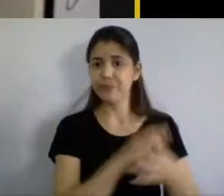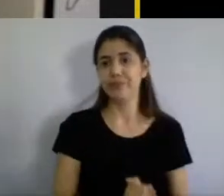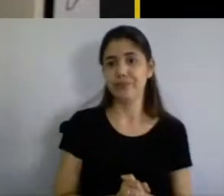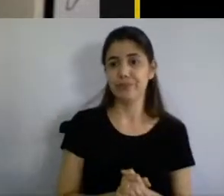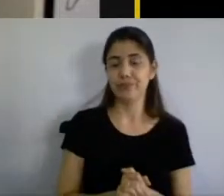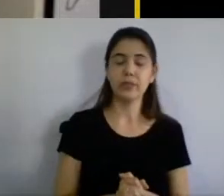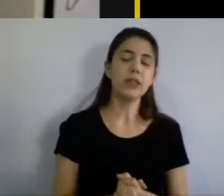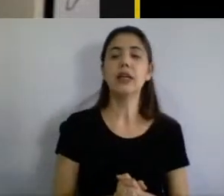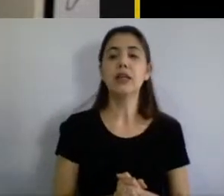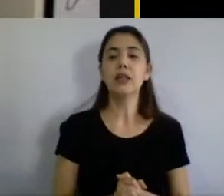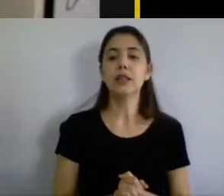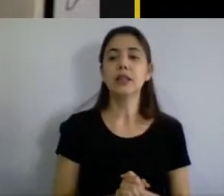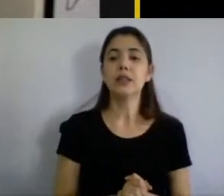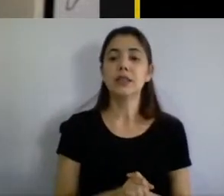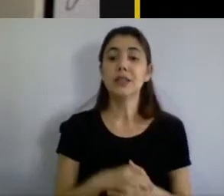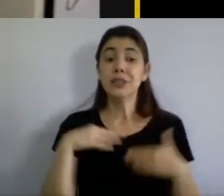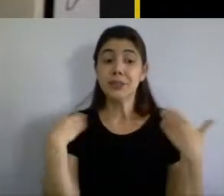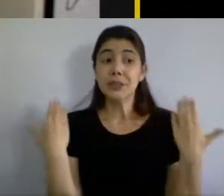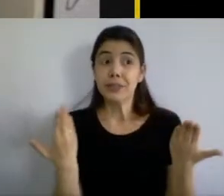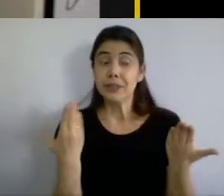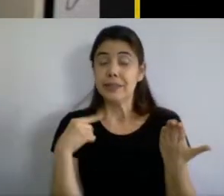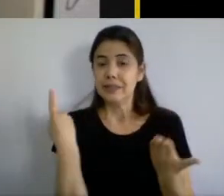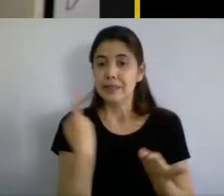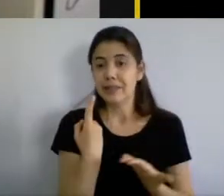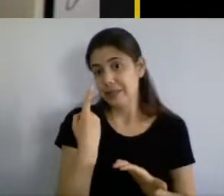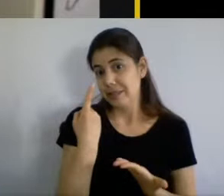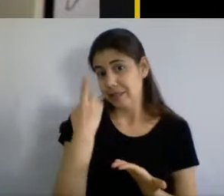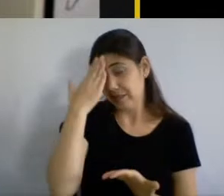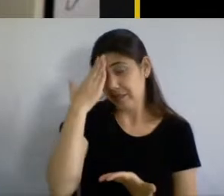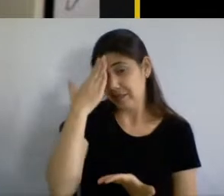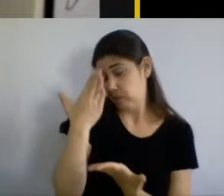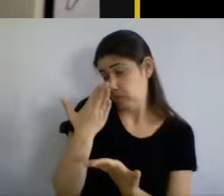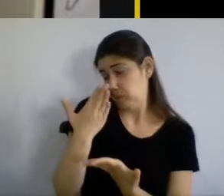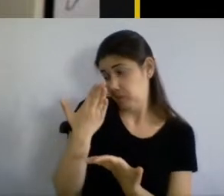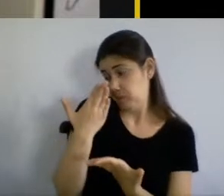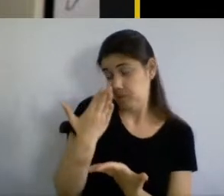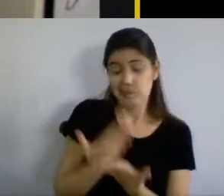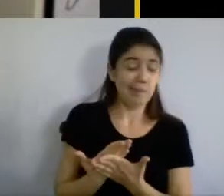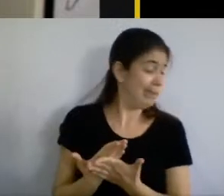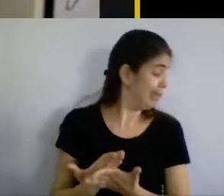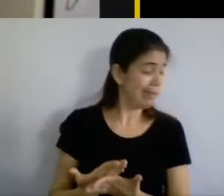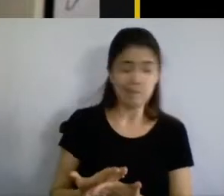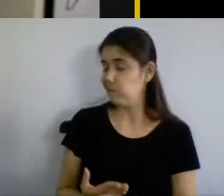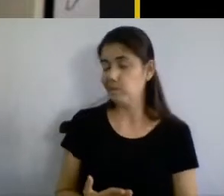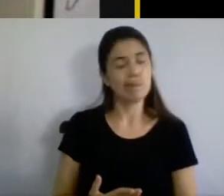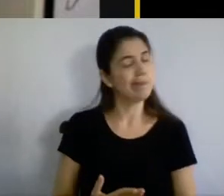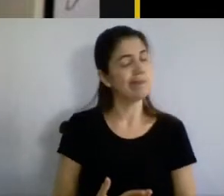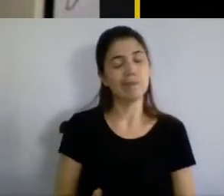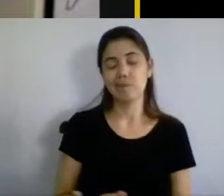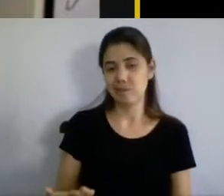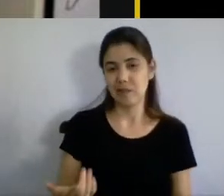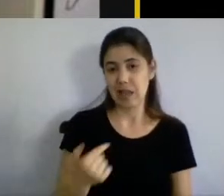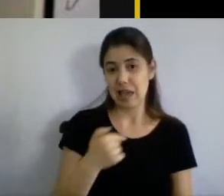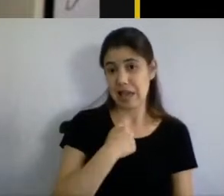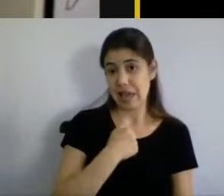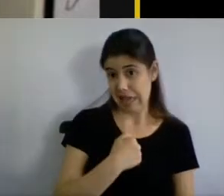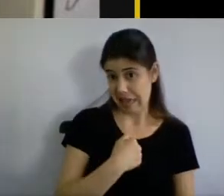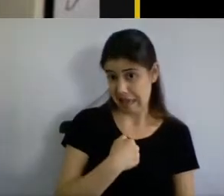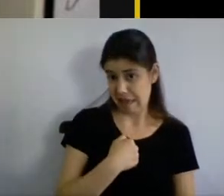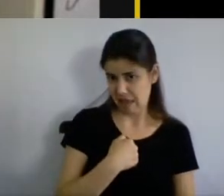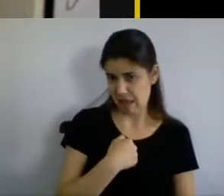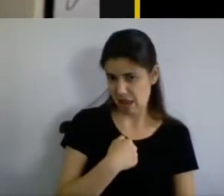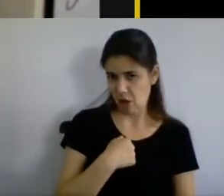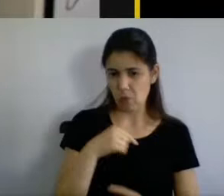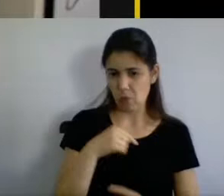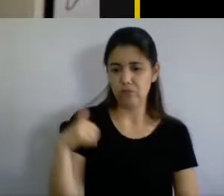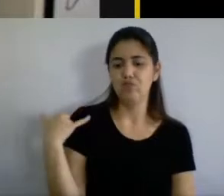desasnar, quer dizer, deixar de acreditar pela lucidez da descrença. Eu fiquei lúcido aos 10 anos de idade, eu